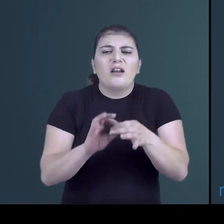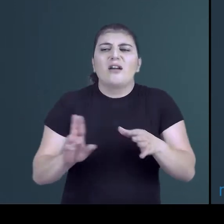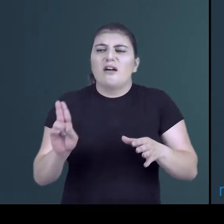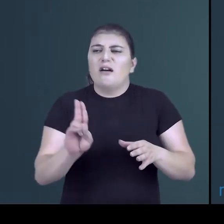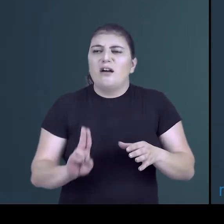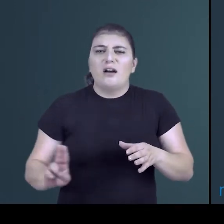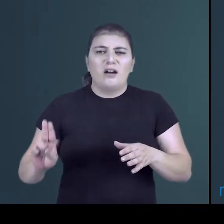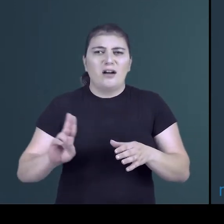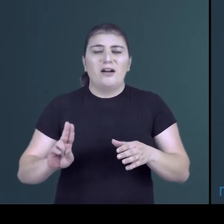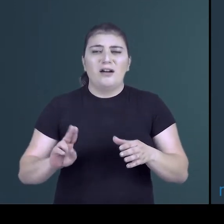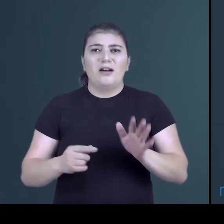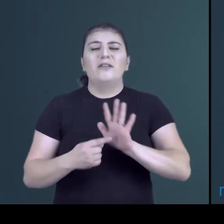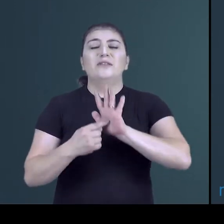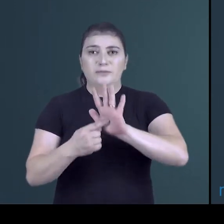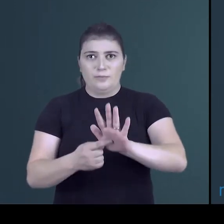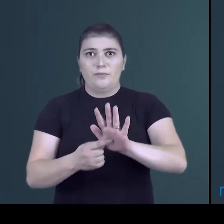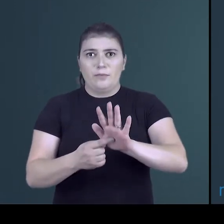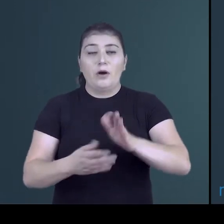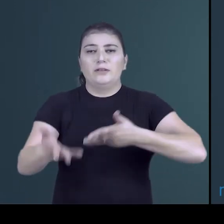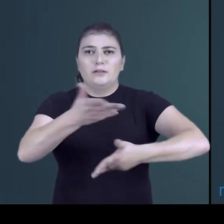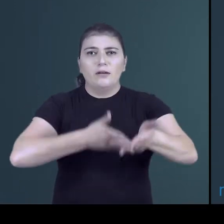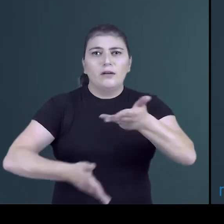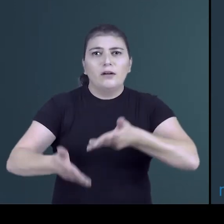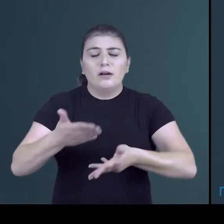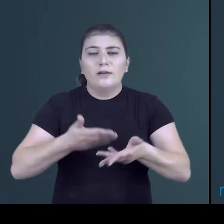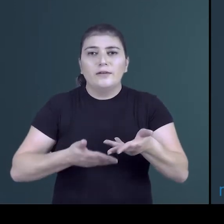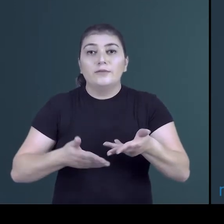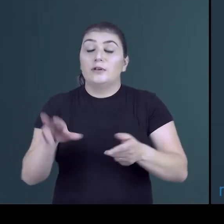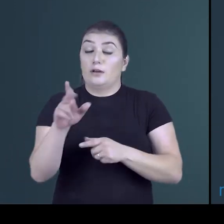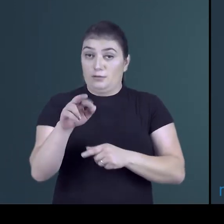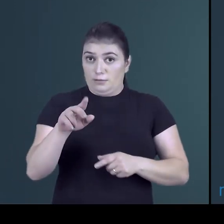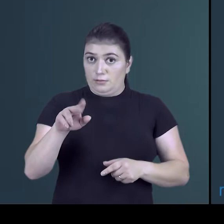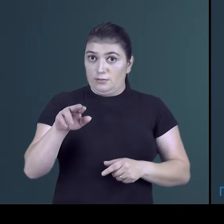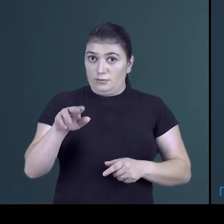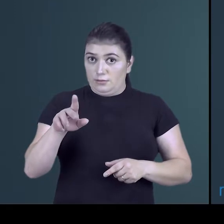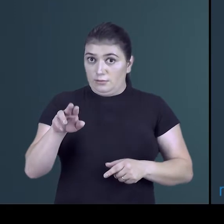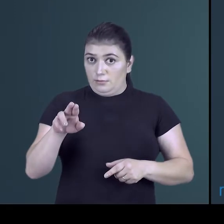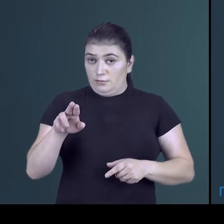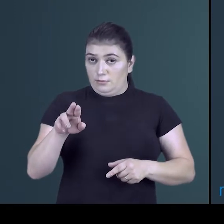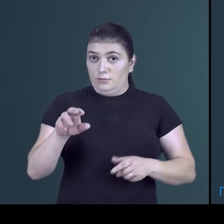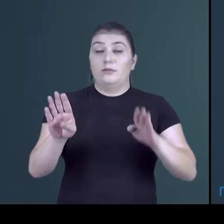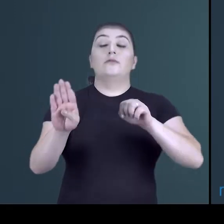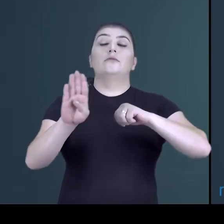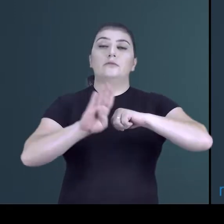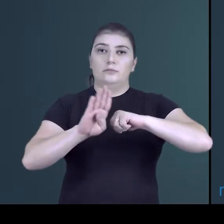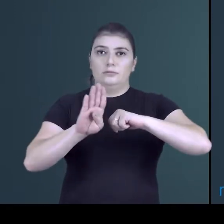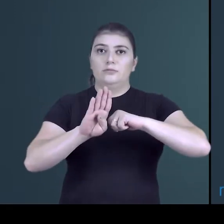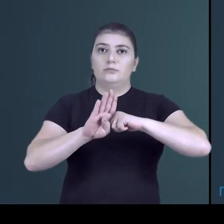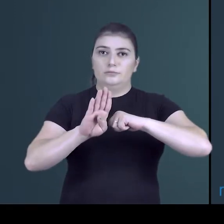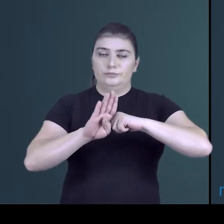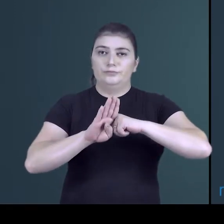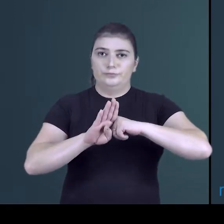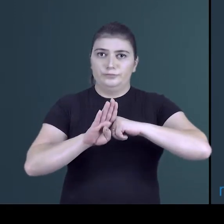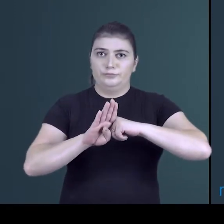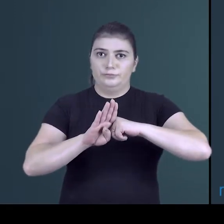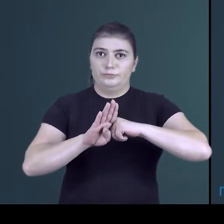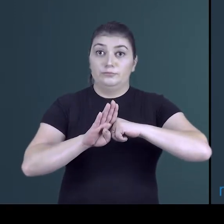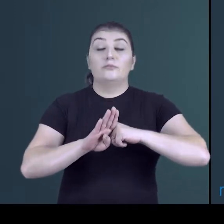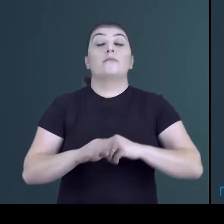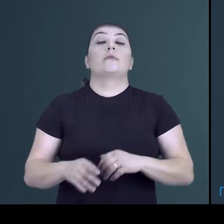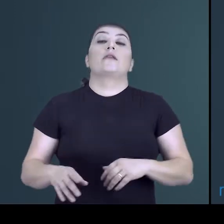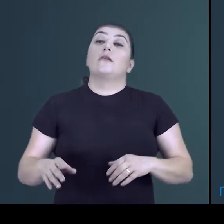vão estabelecer ou estabelecem uma relação de igualdade ao substantivo a que se